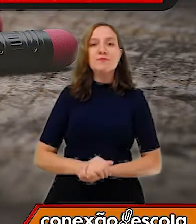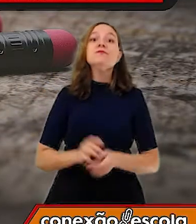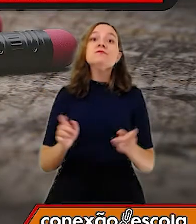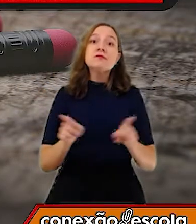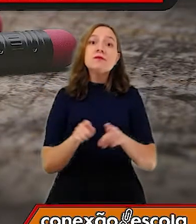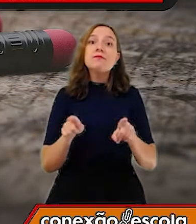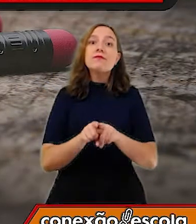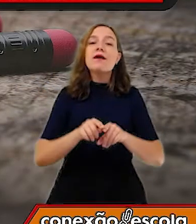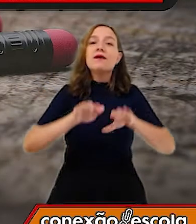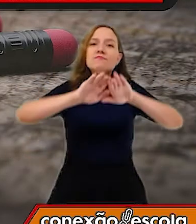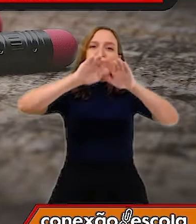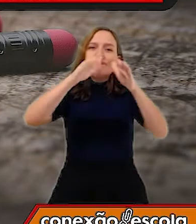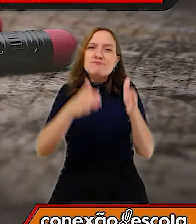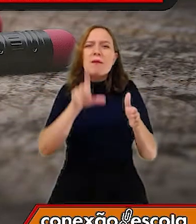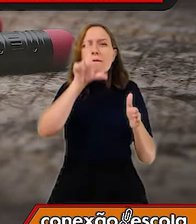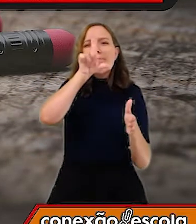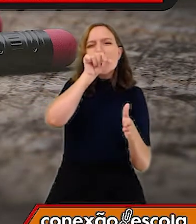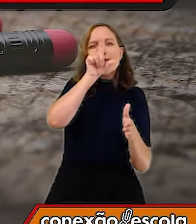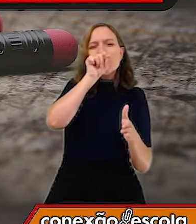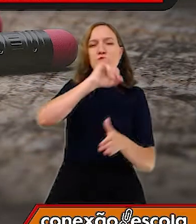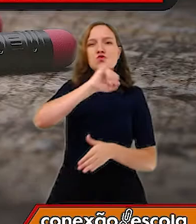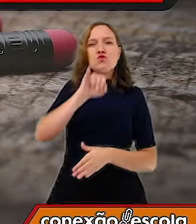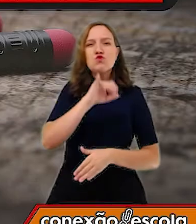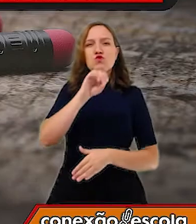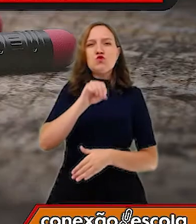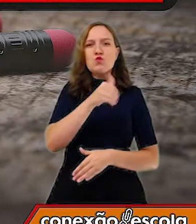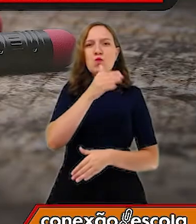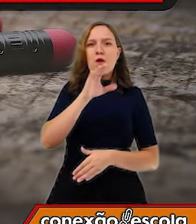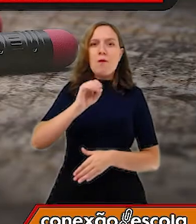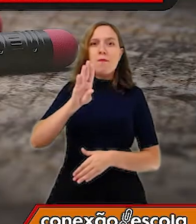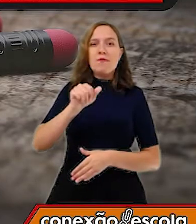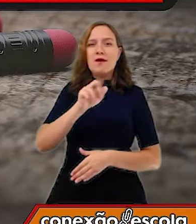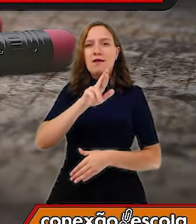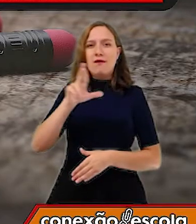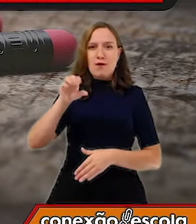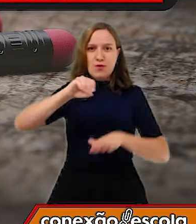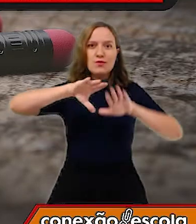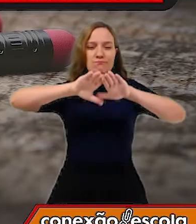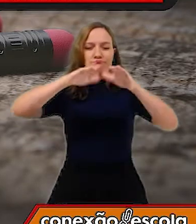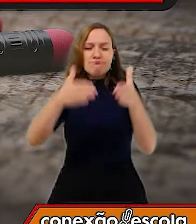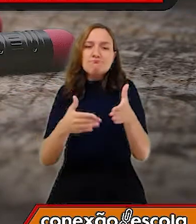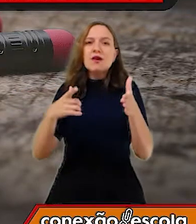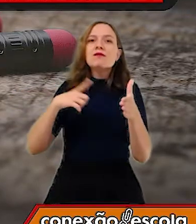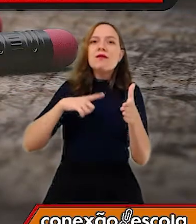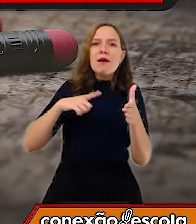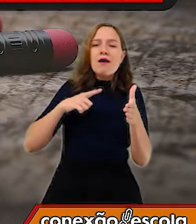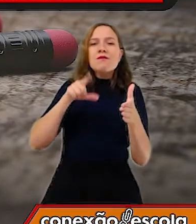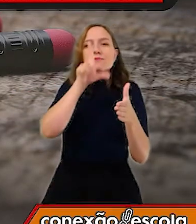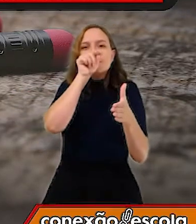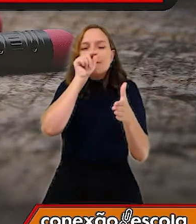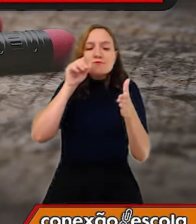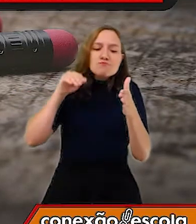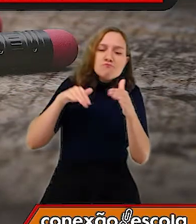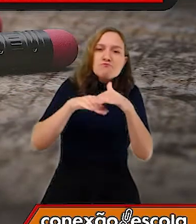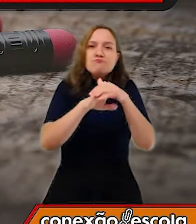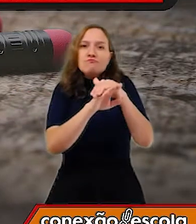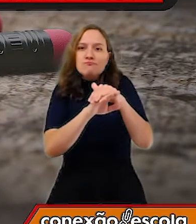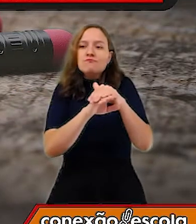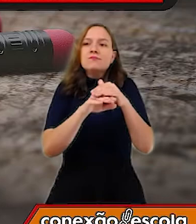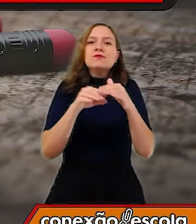de Barro, ele construiu. Então, é um elemento não vivo construído pelo